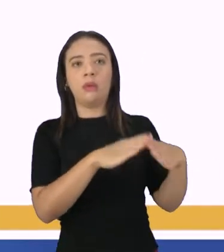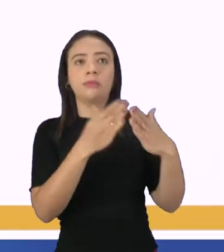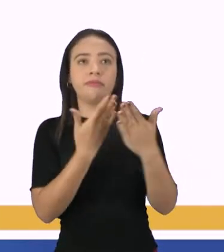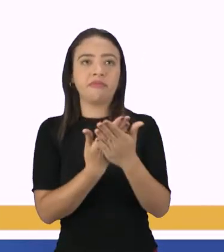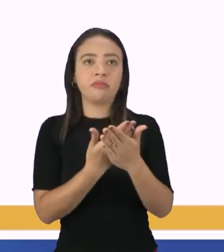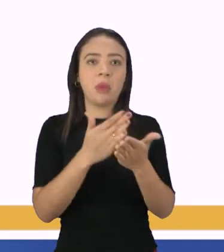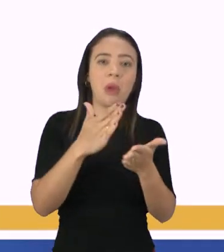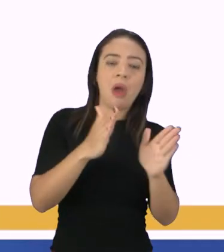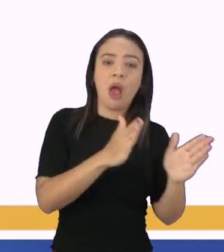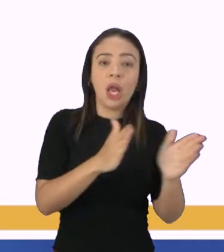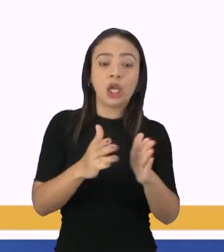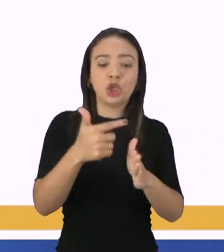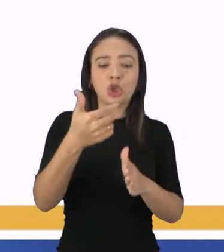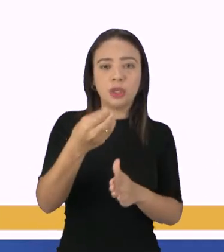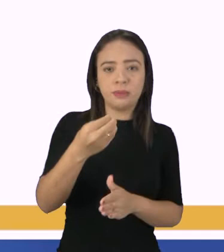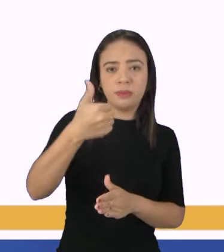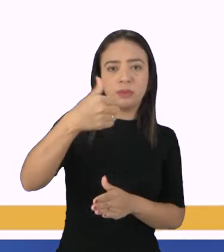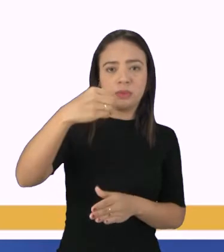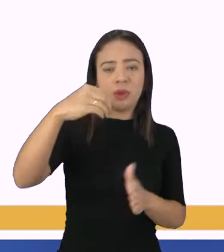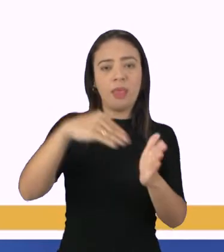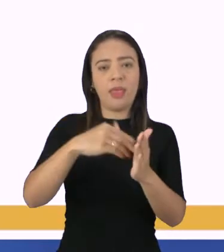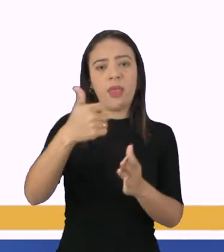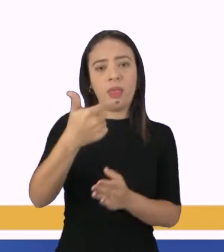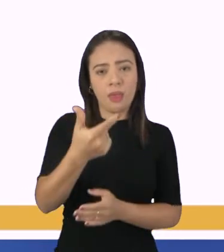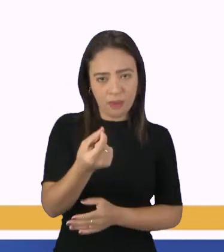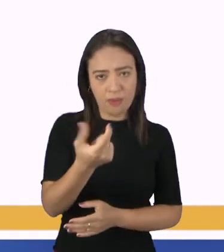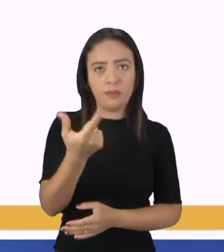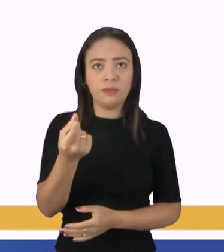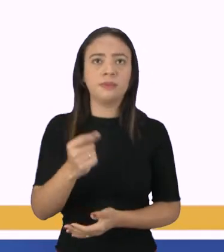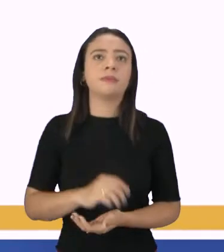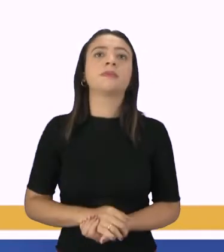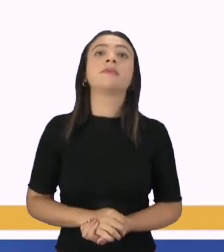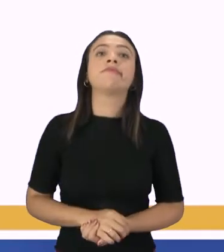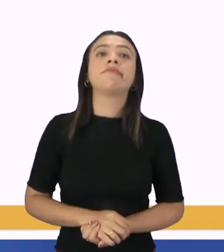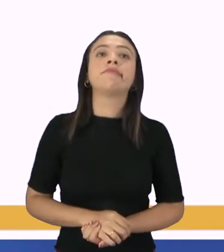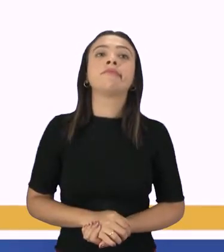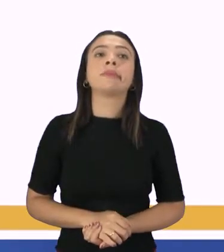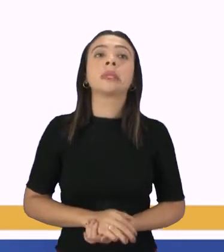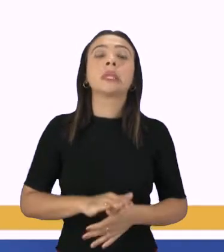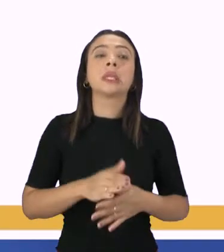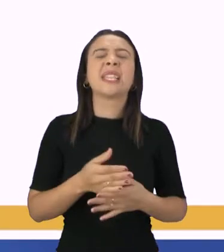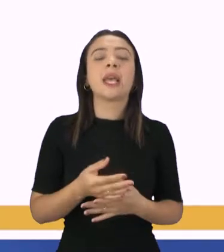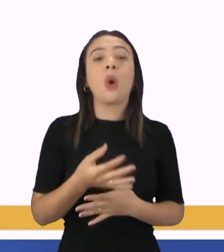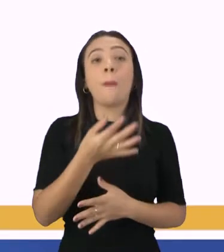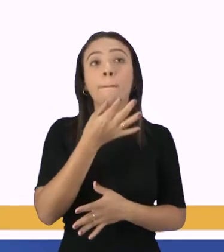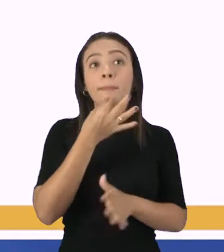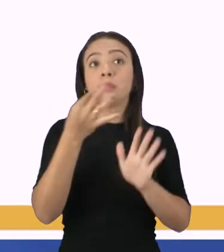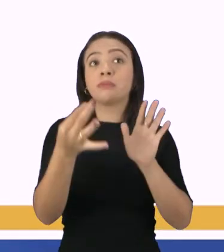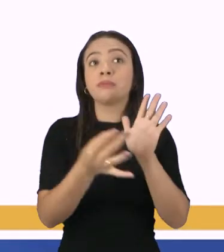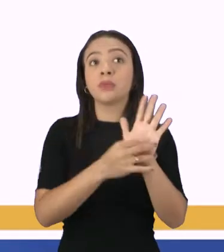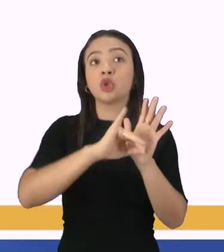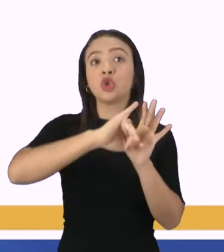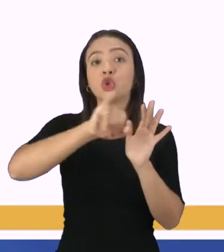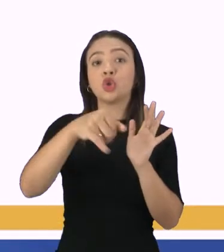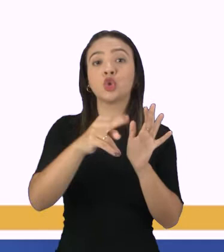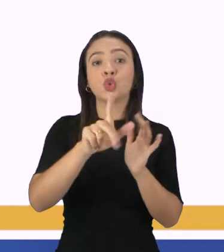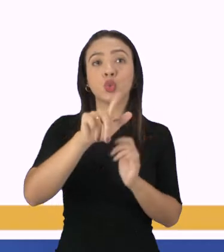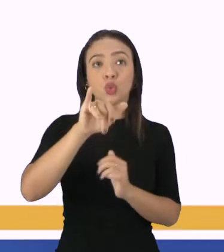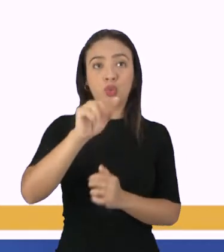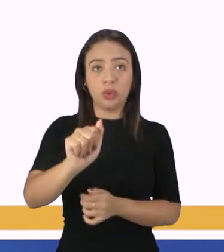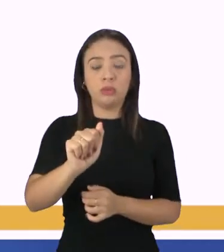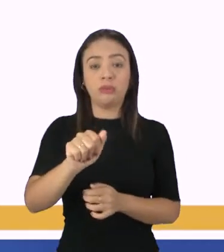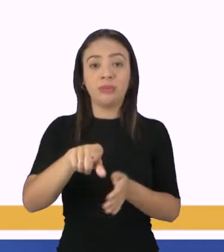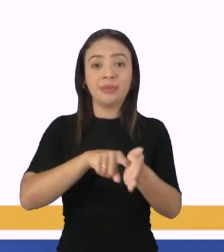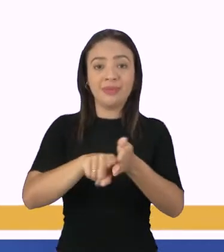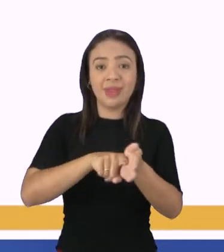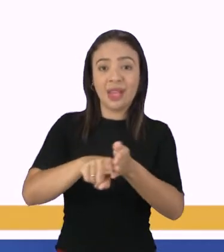e 2020 no Brasil. Segundo Júlia Ribeiro, oficial de educação da Unicef no Brasil, os